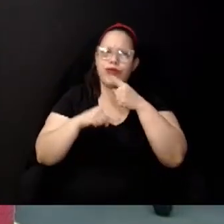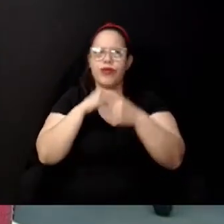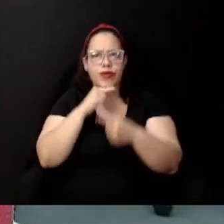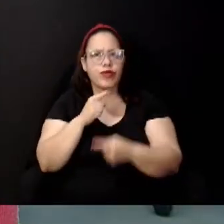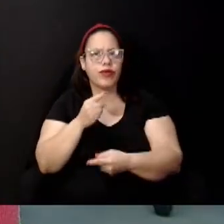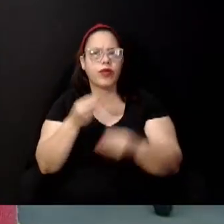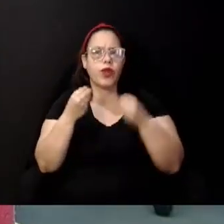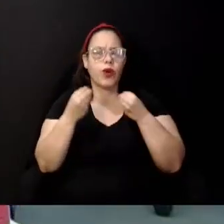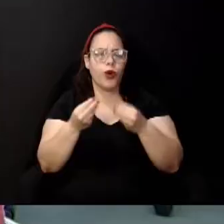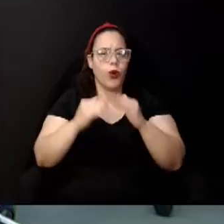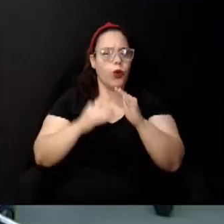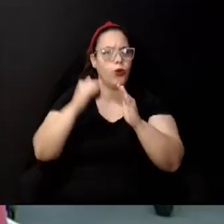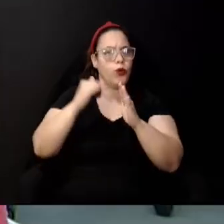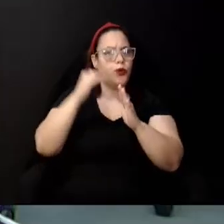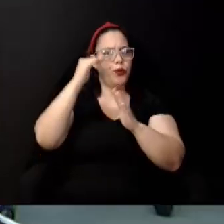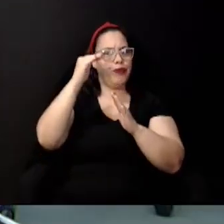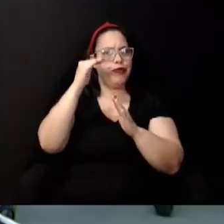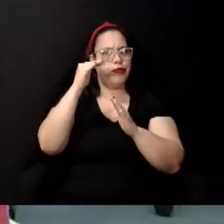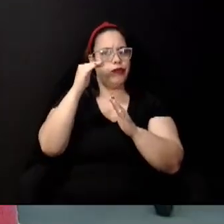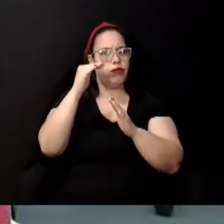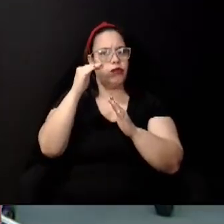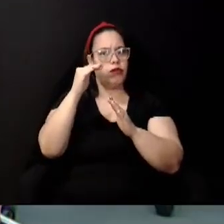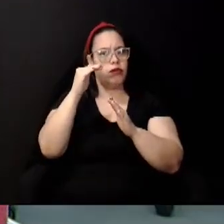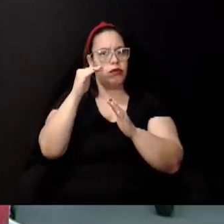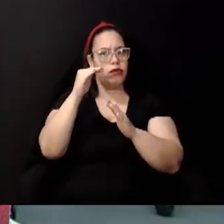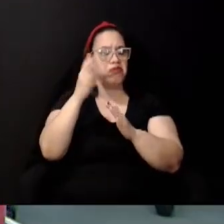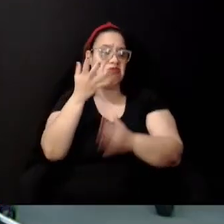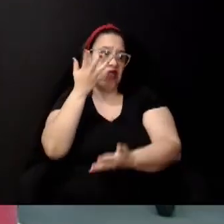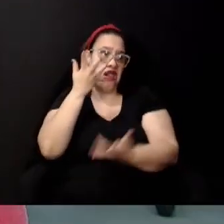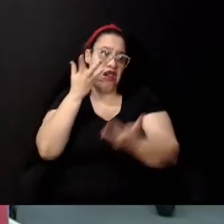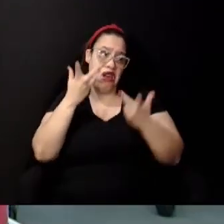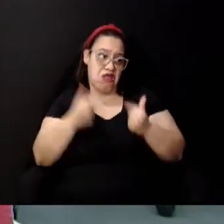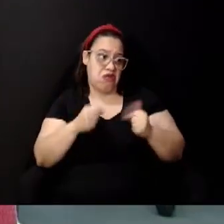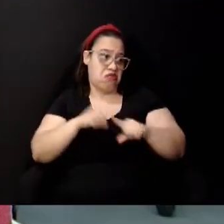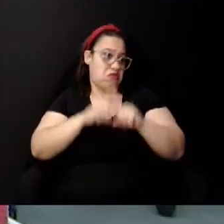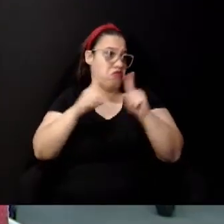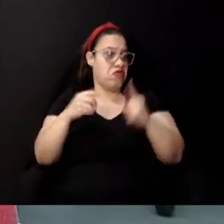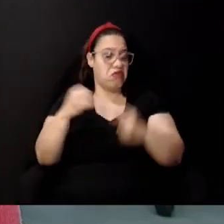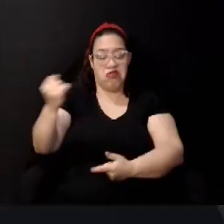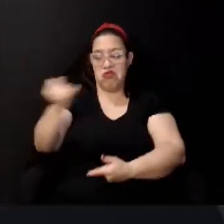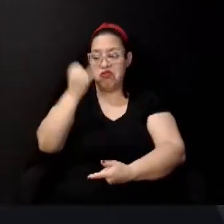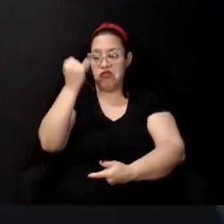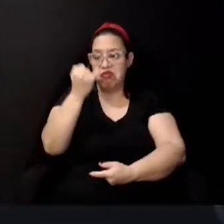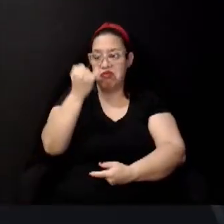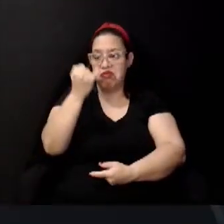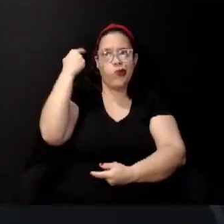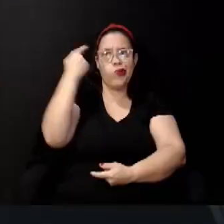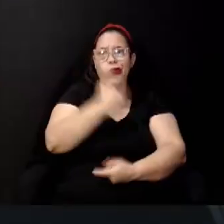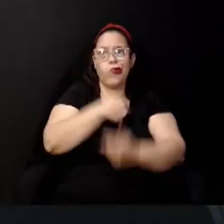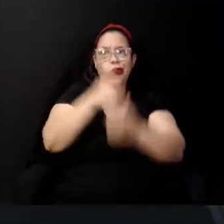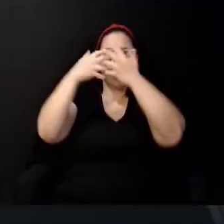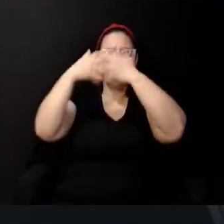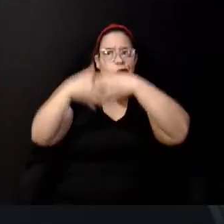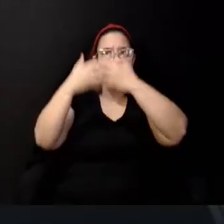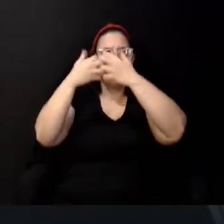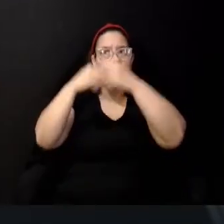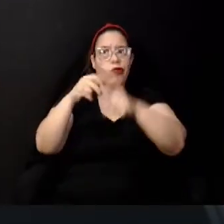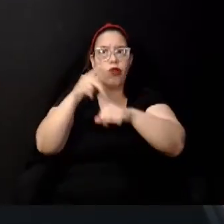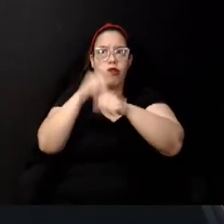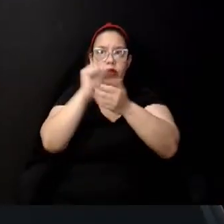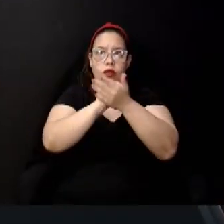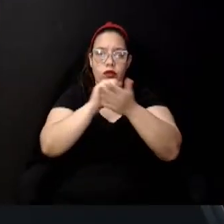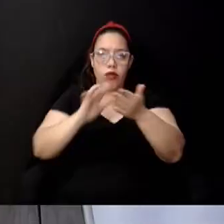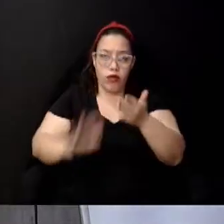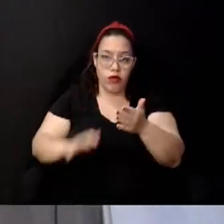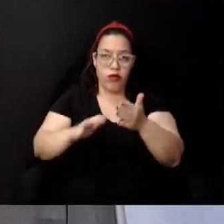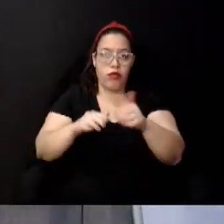a gente simplesmente trata como natural. Mas é importante também a gente refletir sobre isso, Após as atividades no plenário,